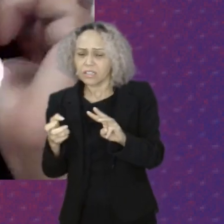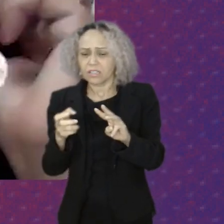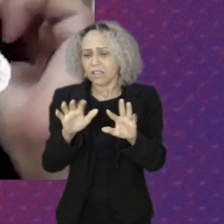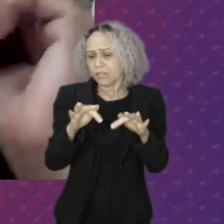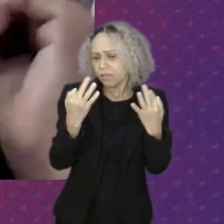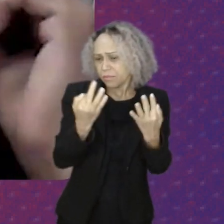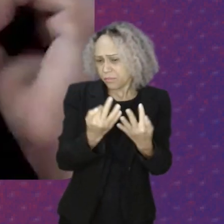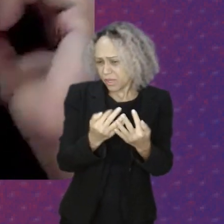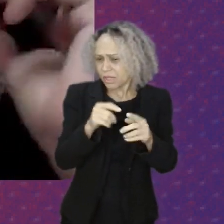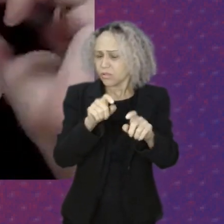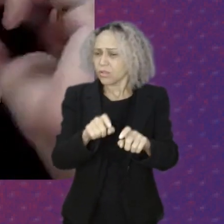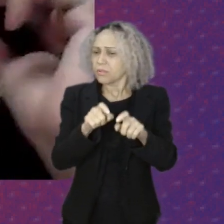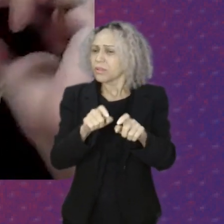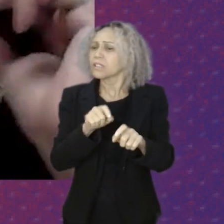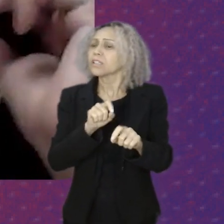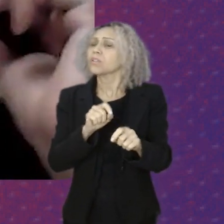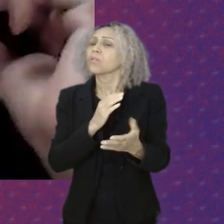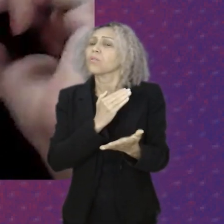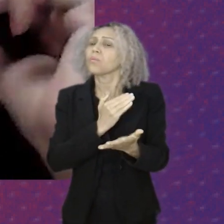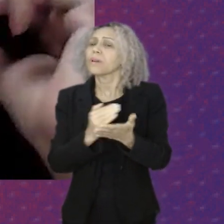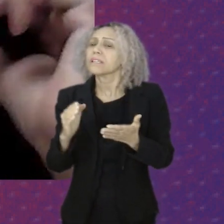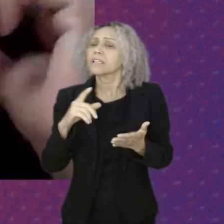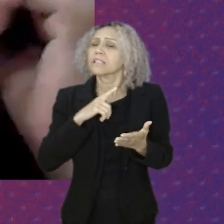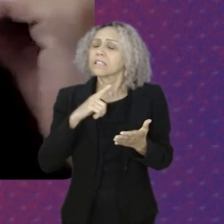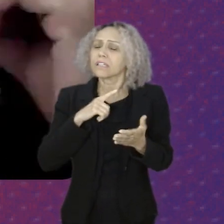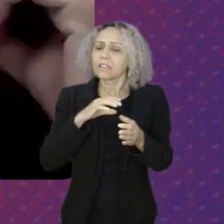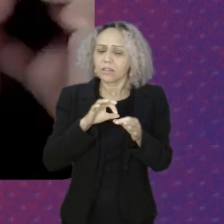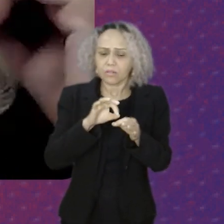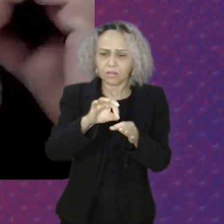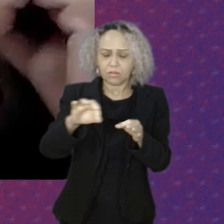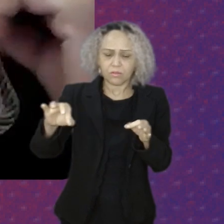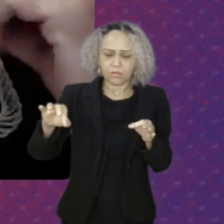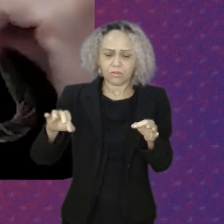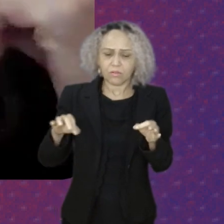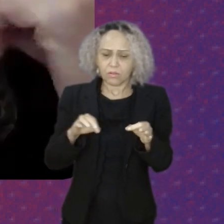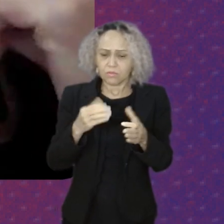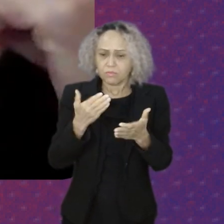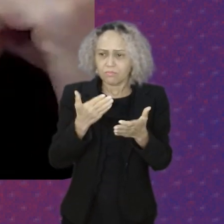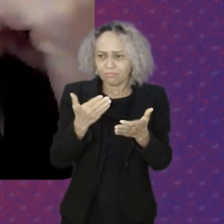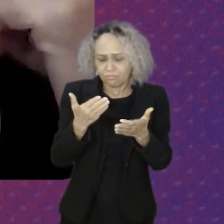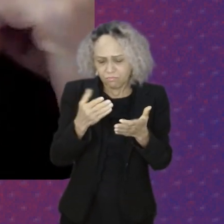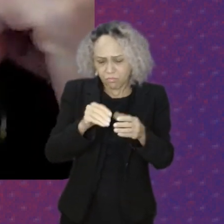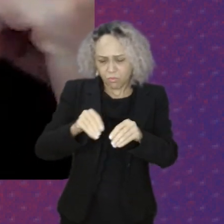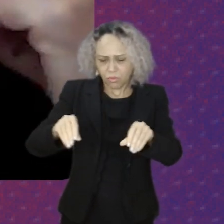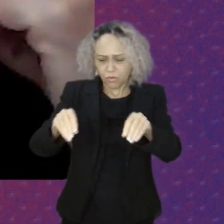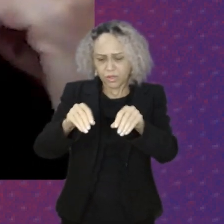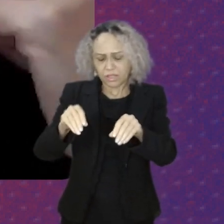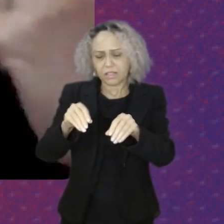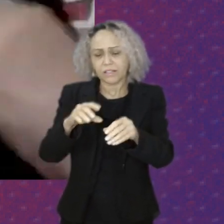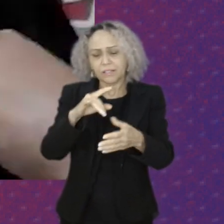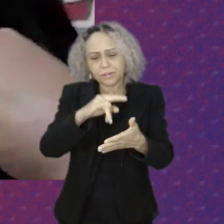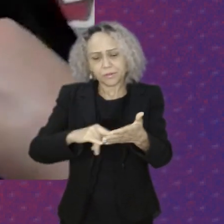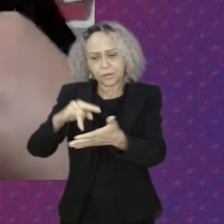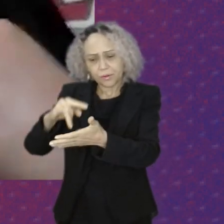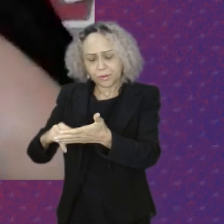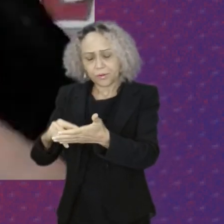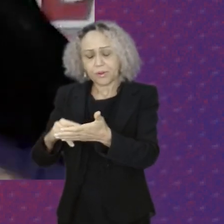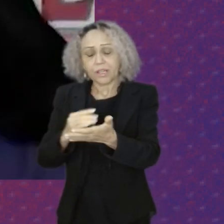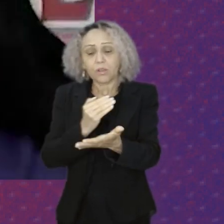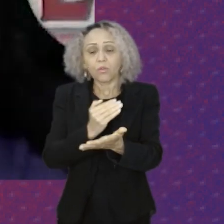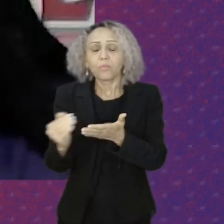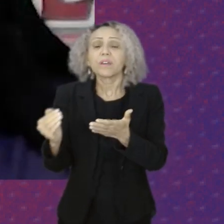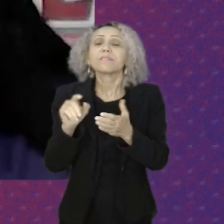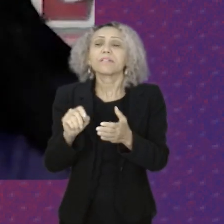acesso à propriedade, que nós chamamos, é aí que se constrói o maior número de assentamentos da reforma